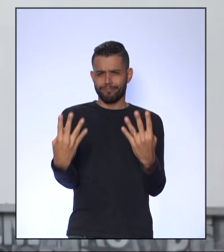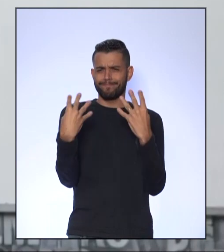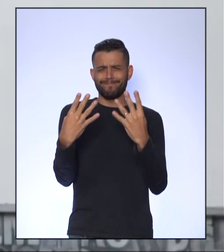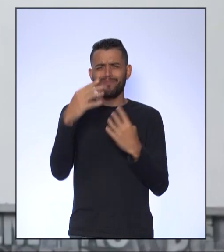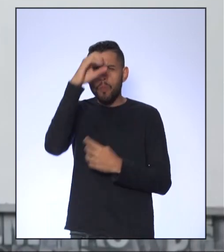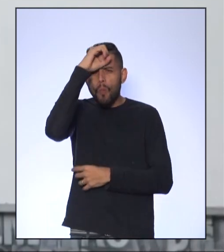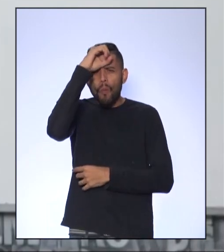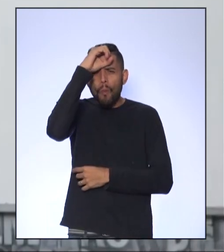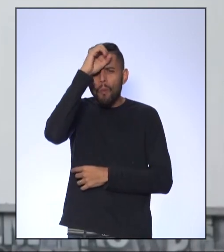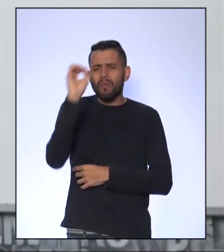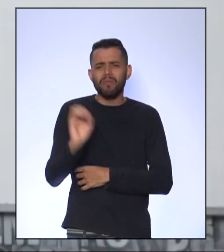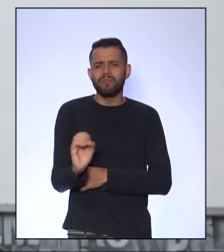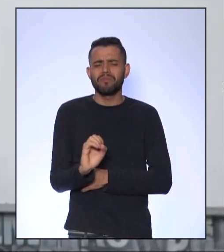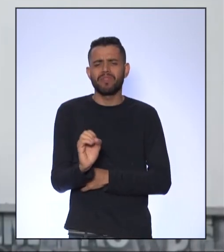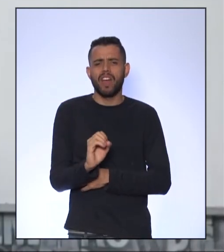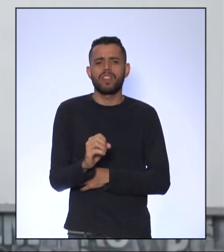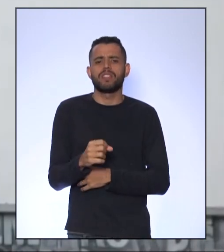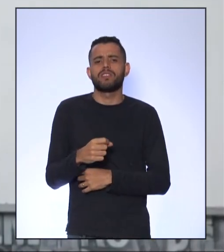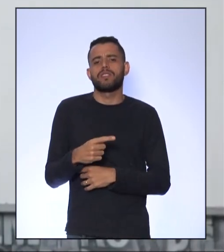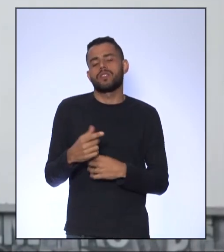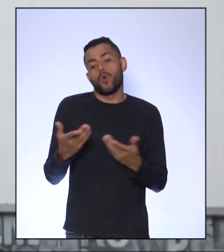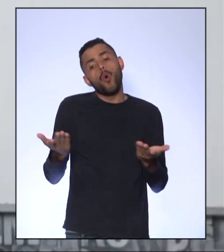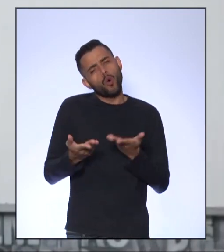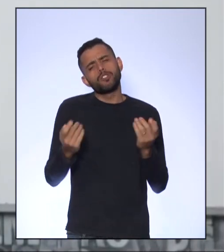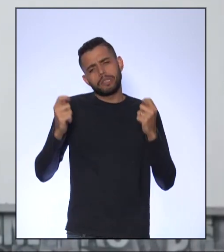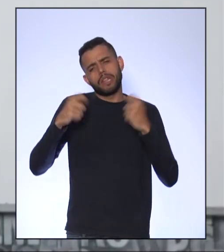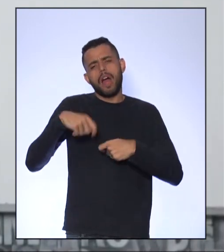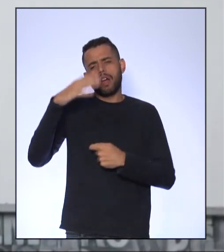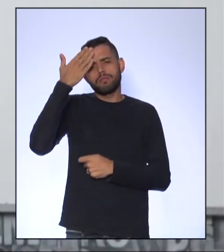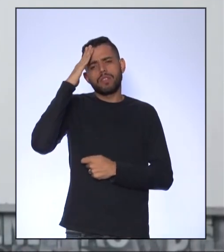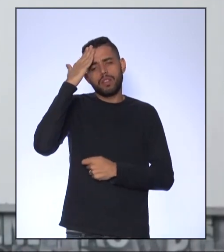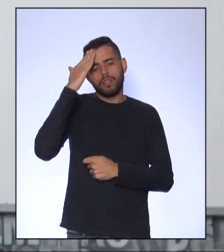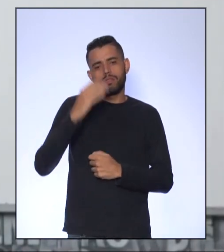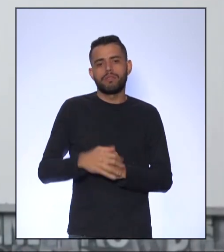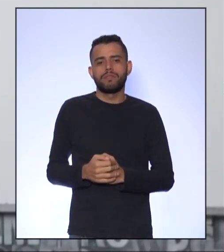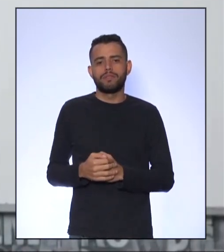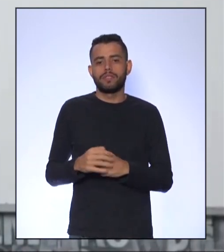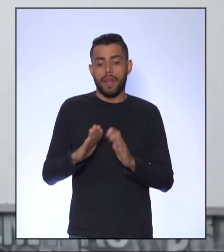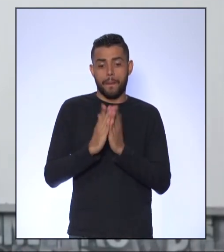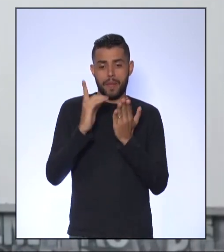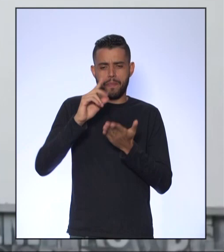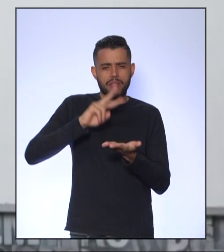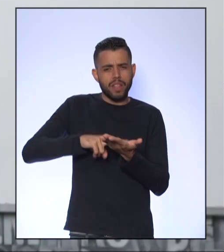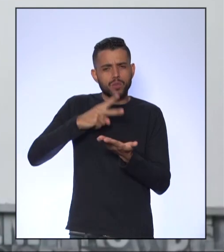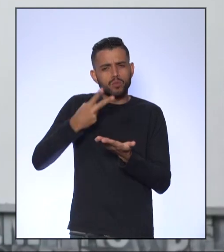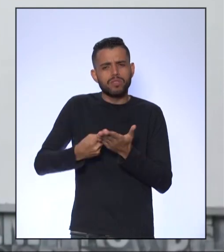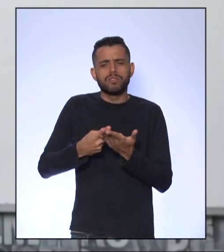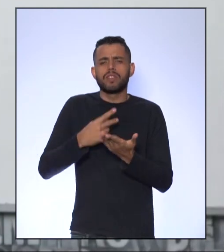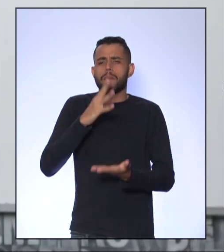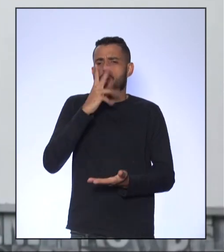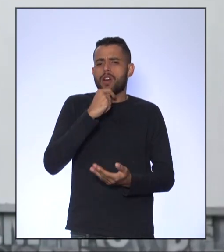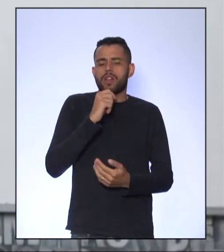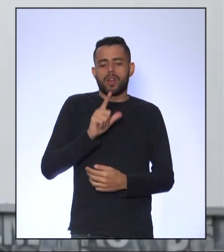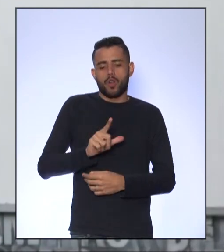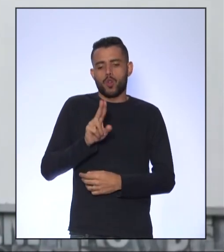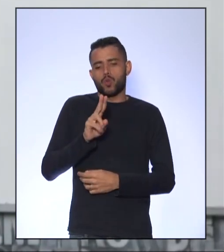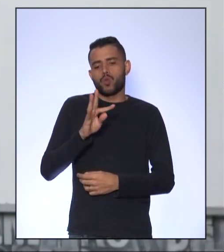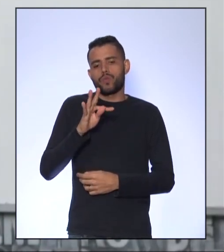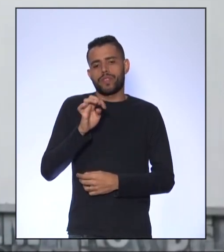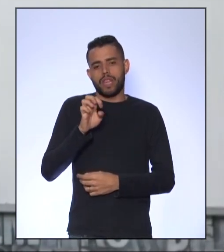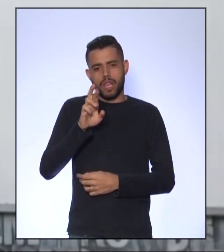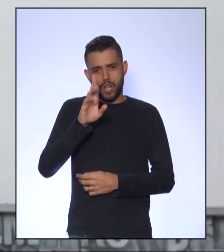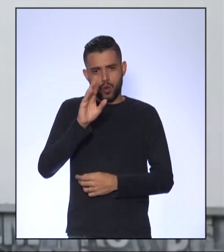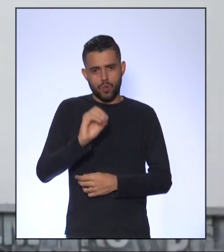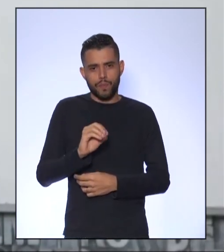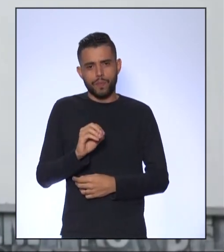acontecia na cerimônia religiosa, como nós entendemos hoje. A tradução da Bíblia vai vir ali com Lutero, e com